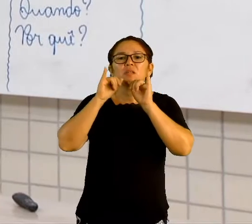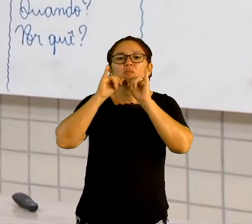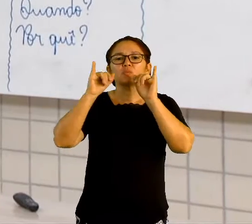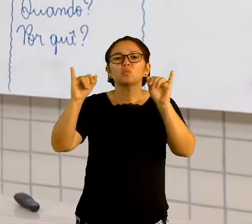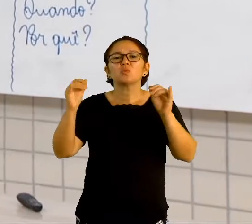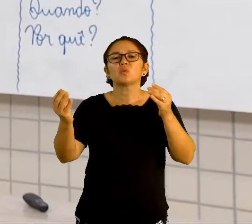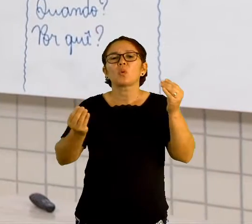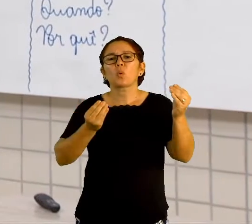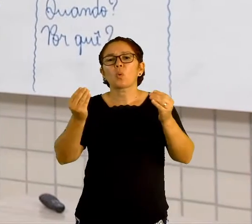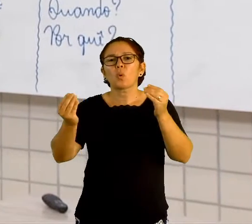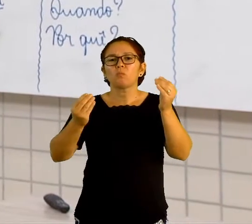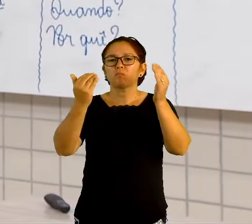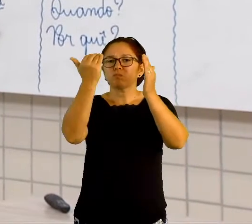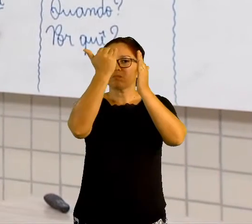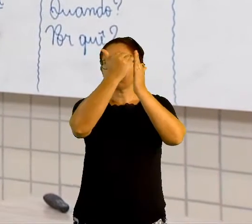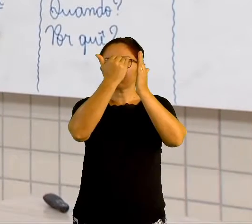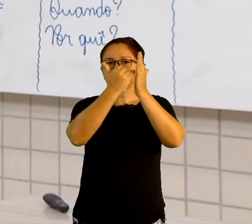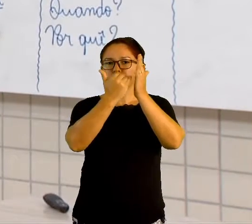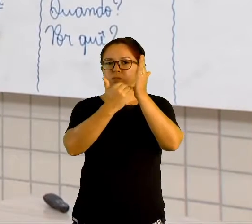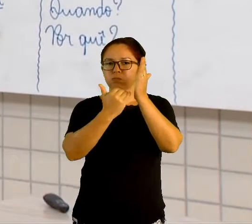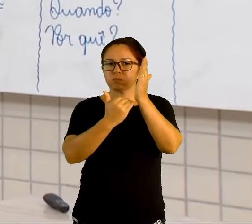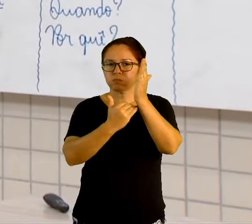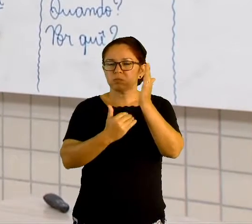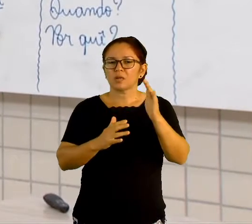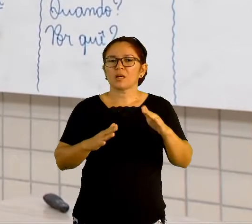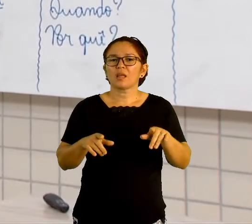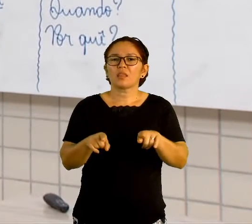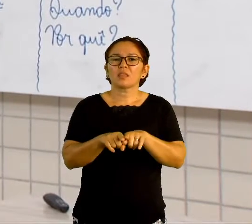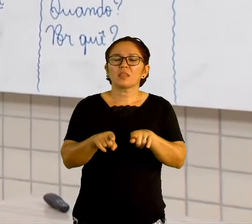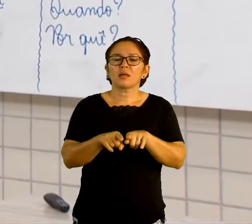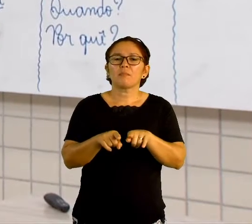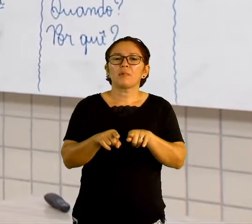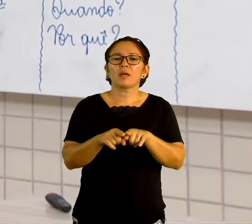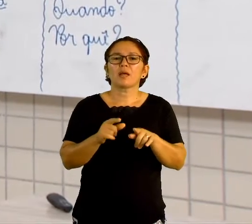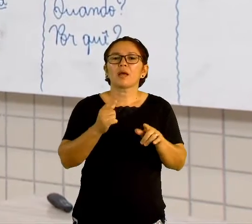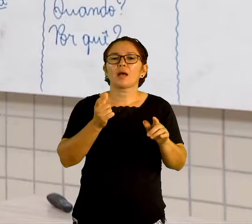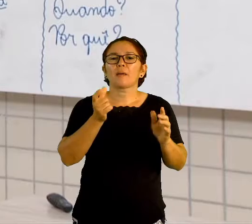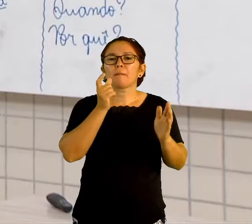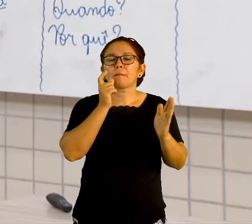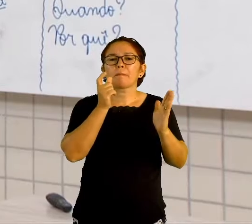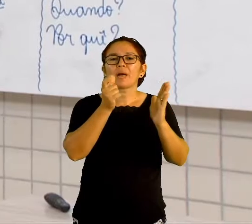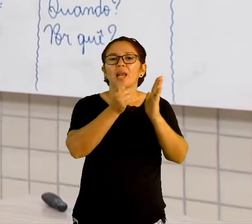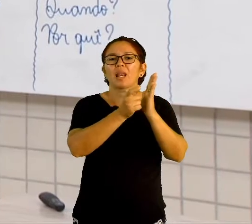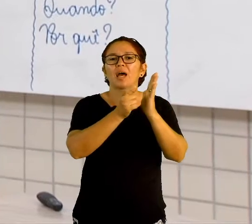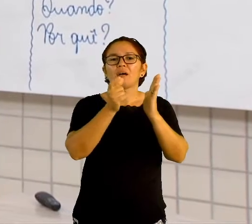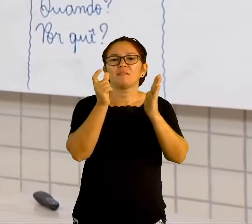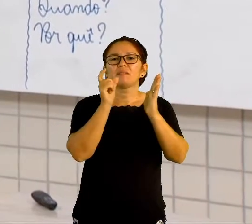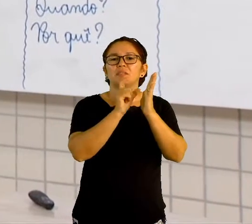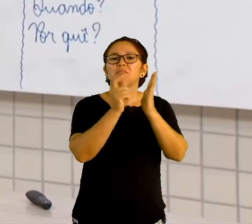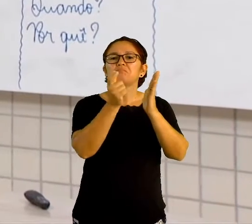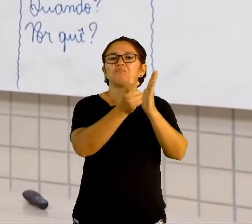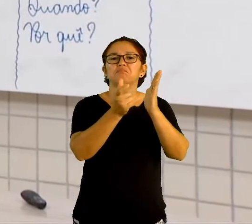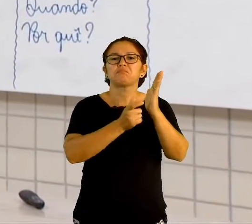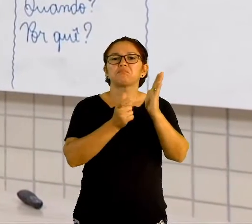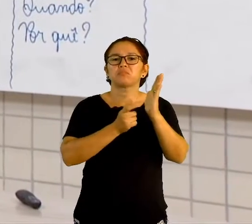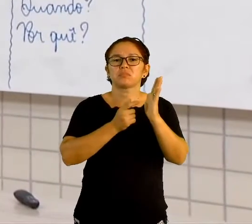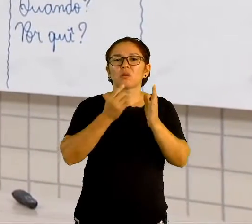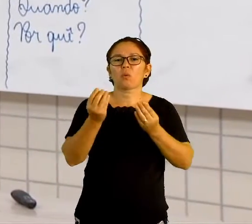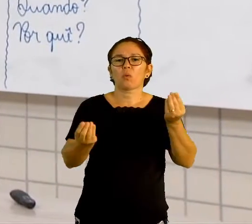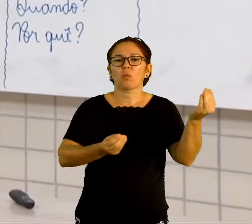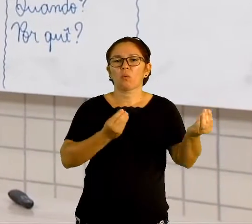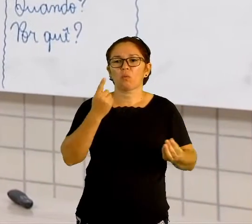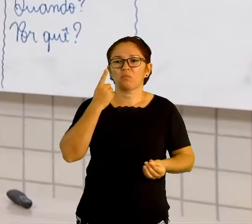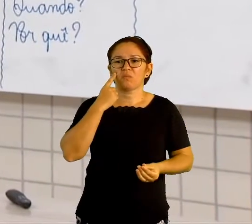notícia, e o tipo de linguagem utilizado por uma notícia. Então, vamos lá. A notícia é um